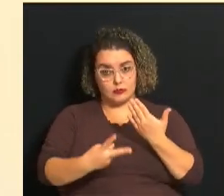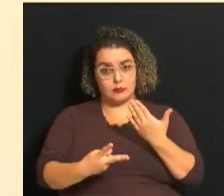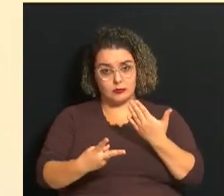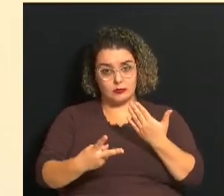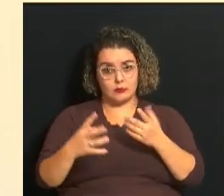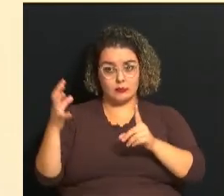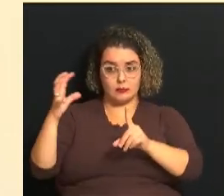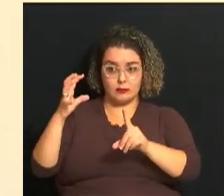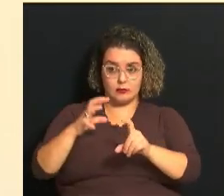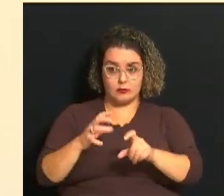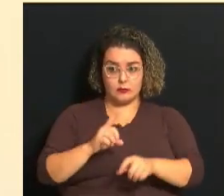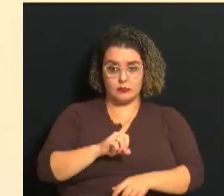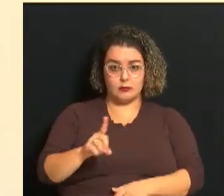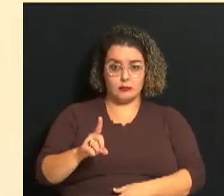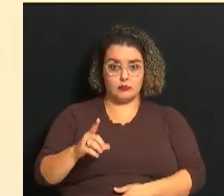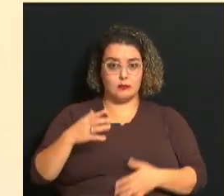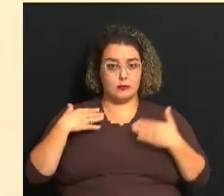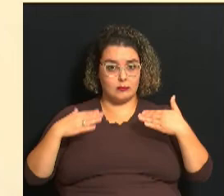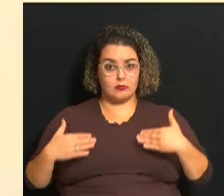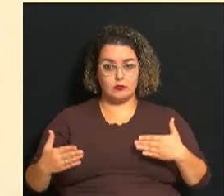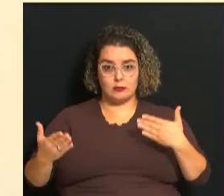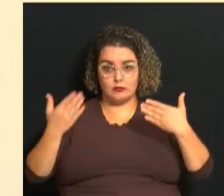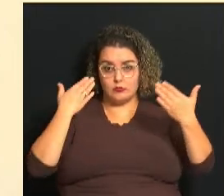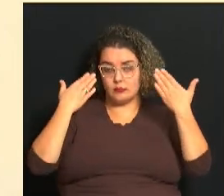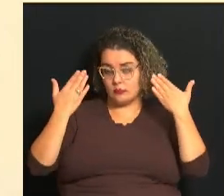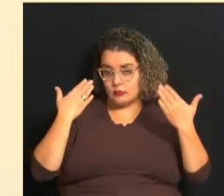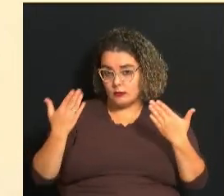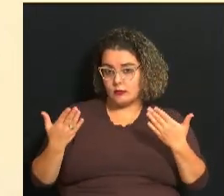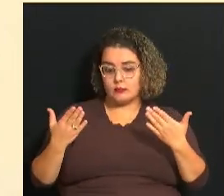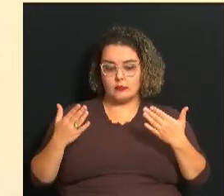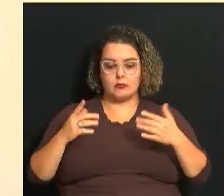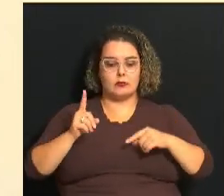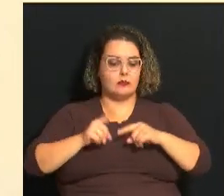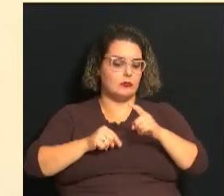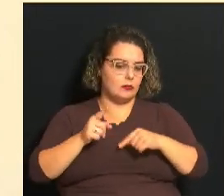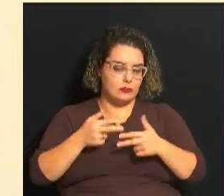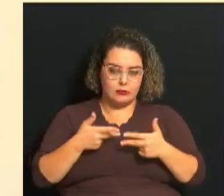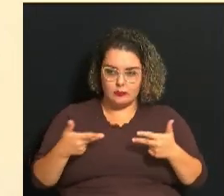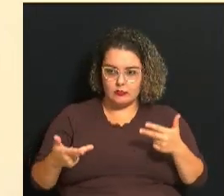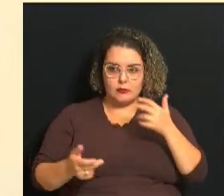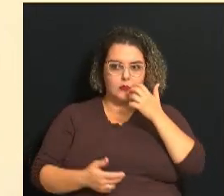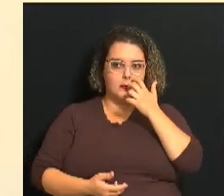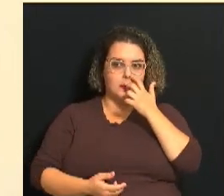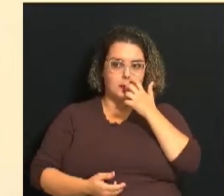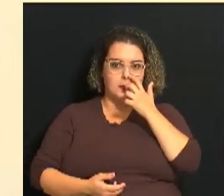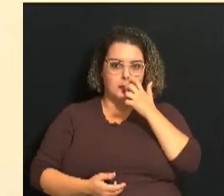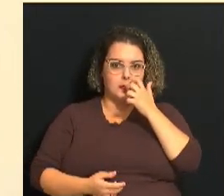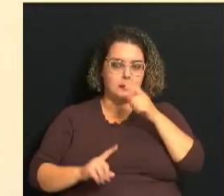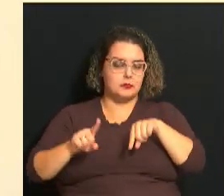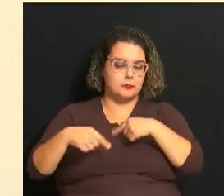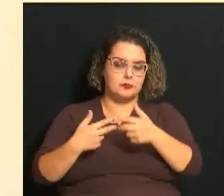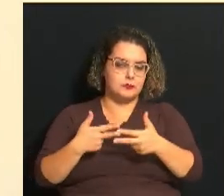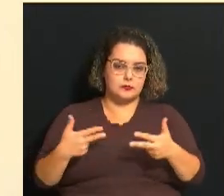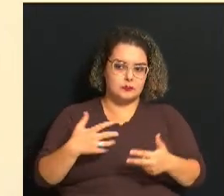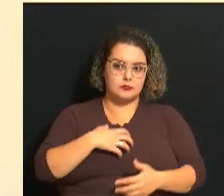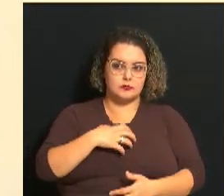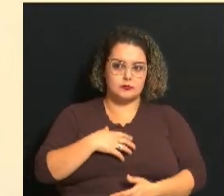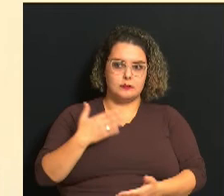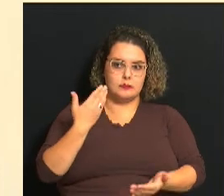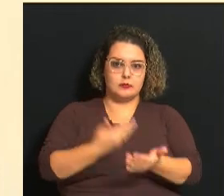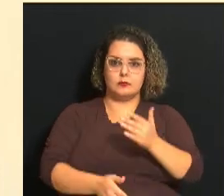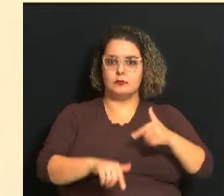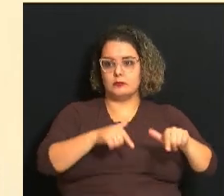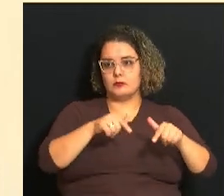lançamento são físicas psicológicas e Mater o podem ser de outra natureza como por exemplo perdeu emprego